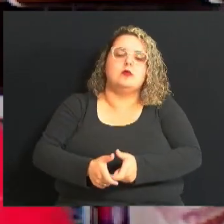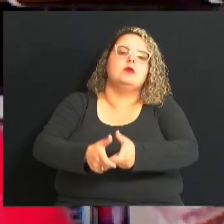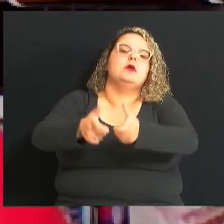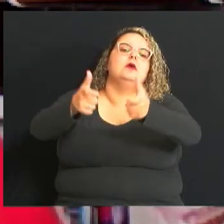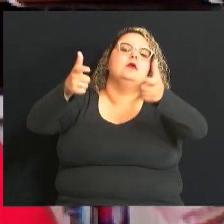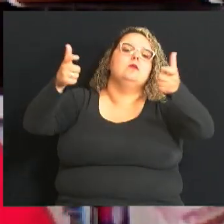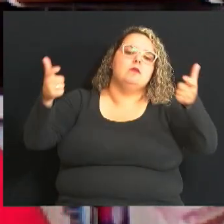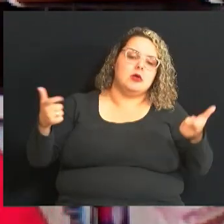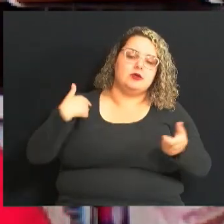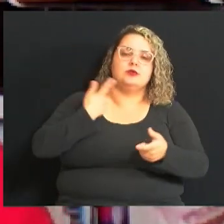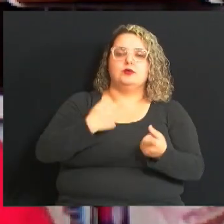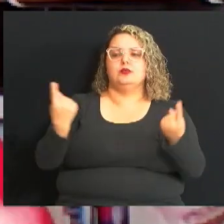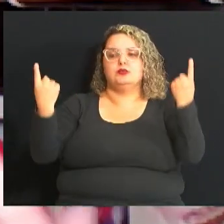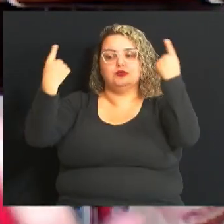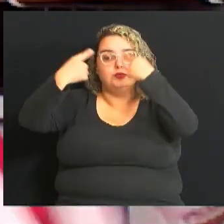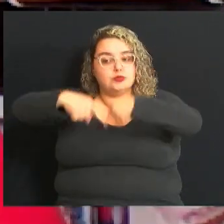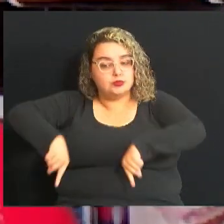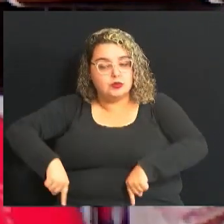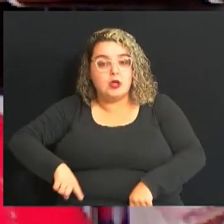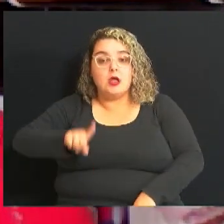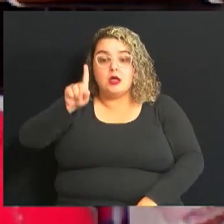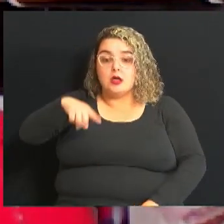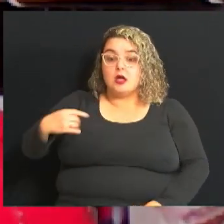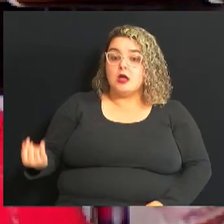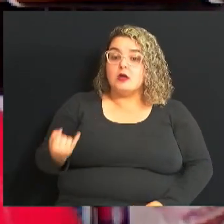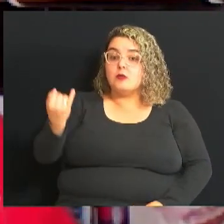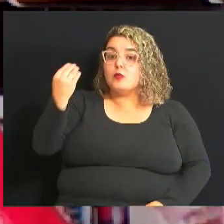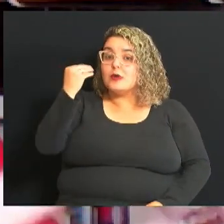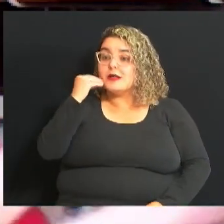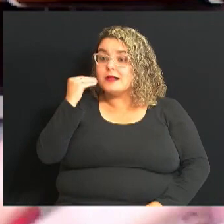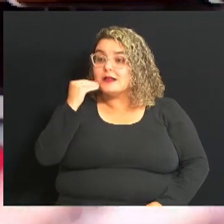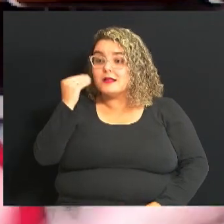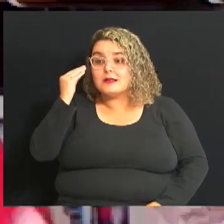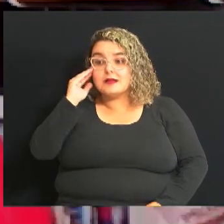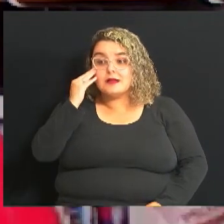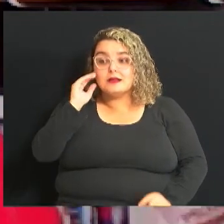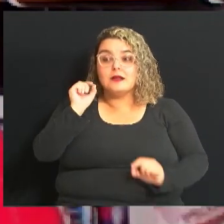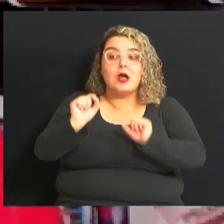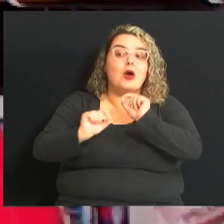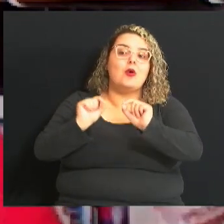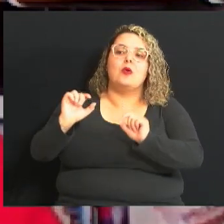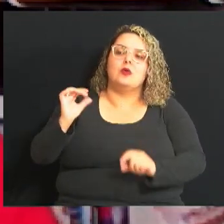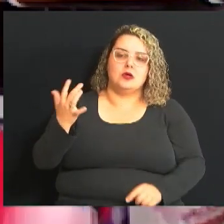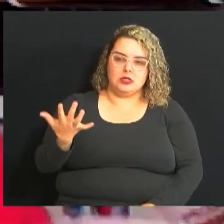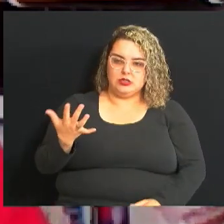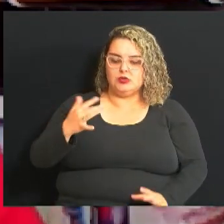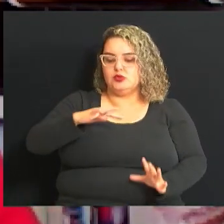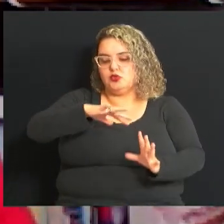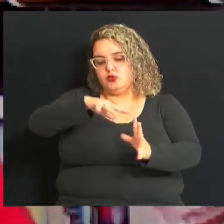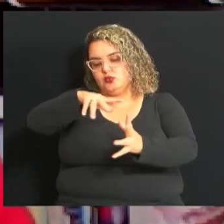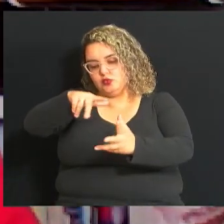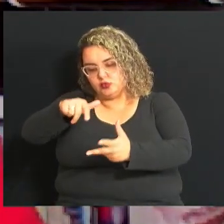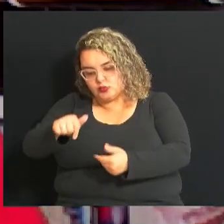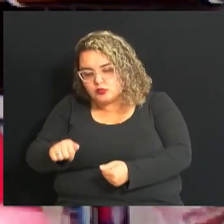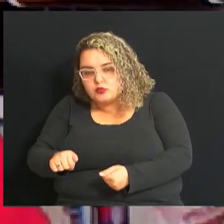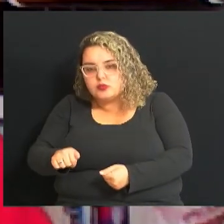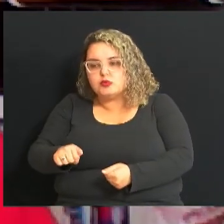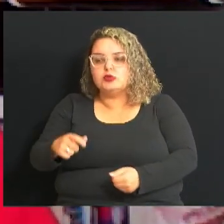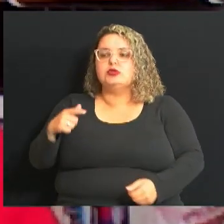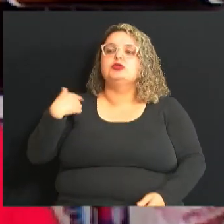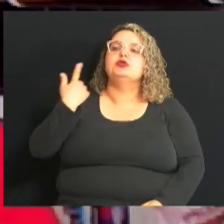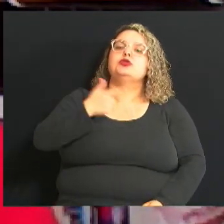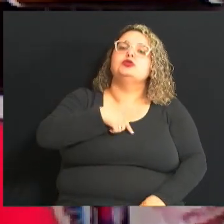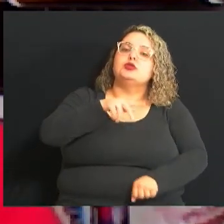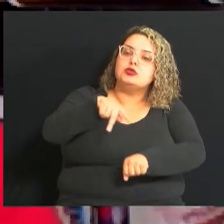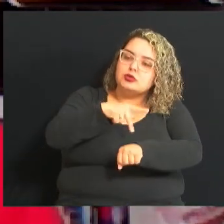desafio, e é importante a gente tentar entender o que está acontecendo no mundo, no nosso país,